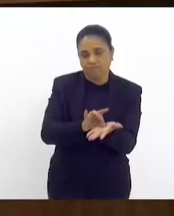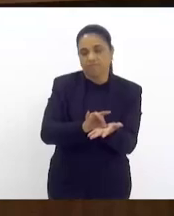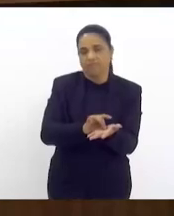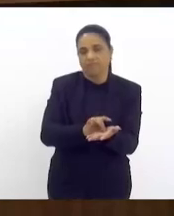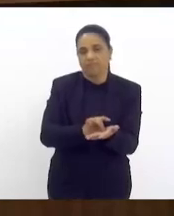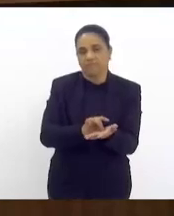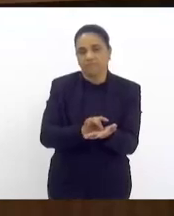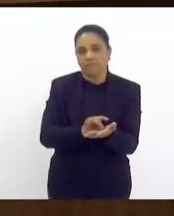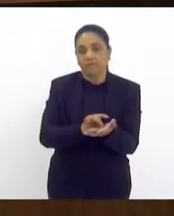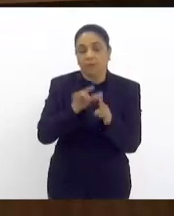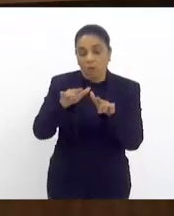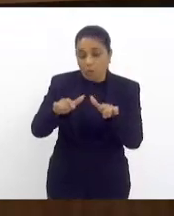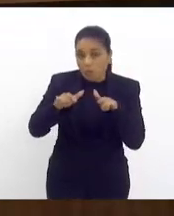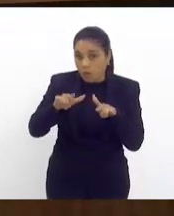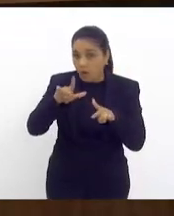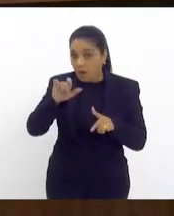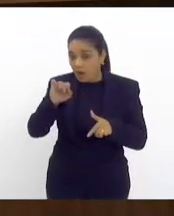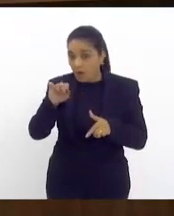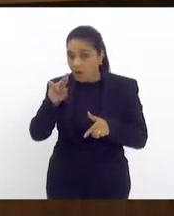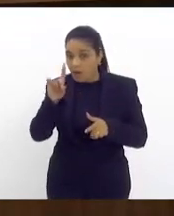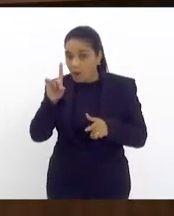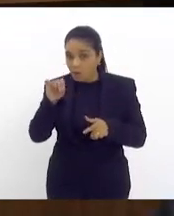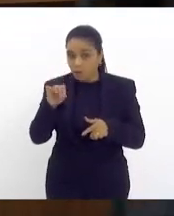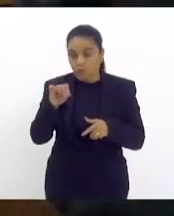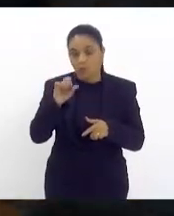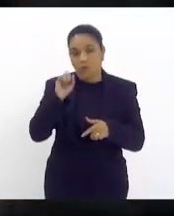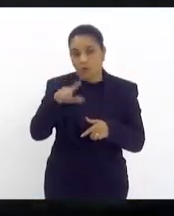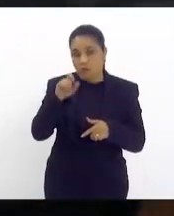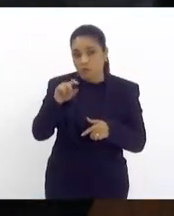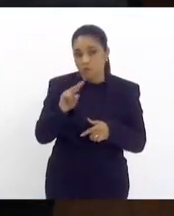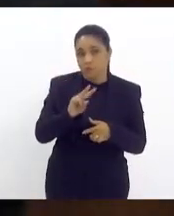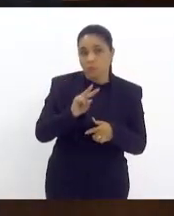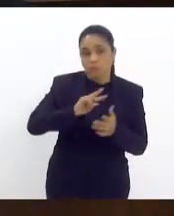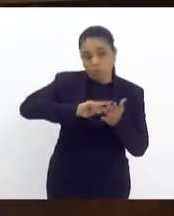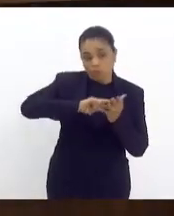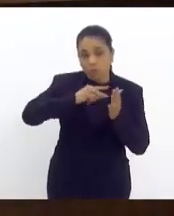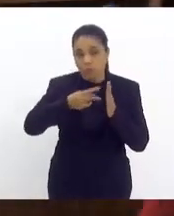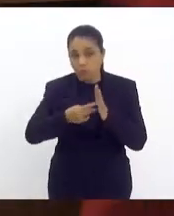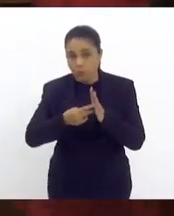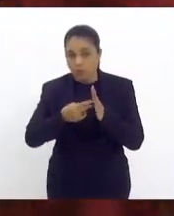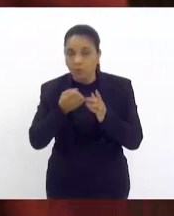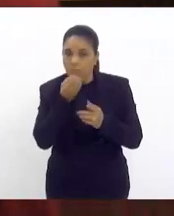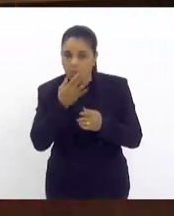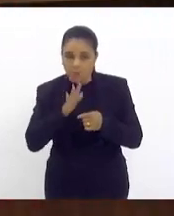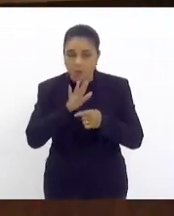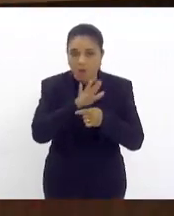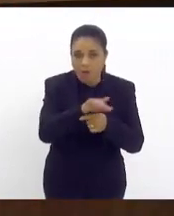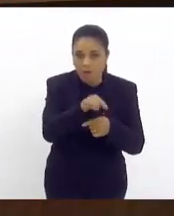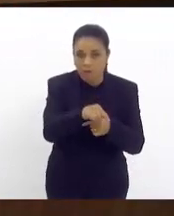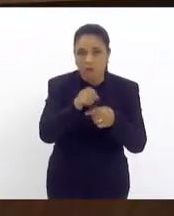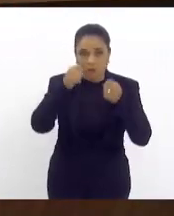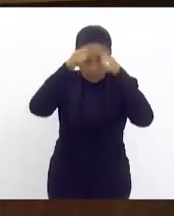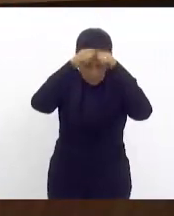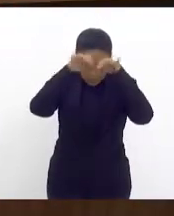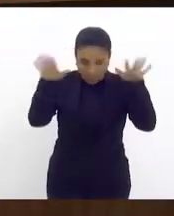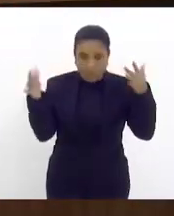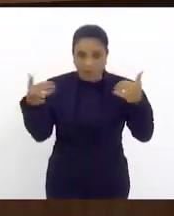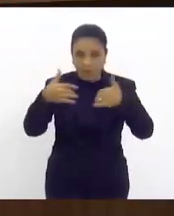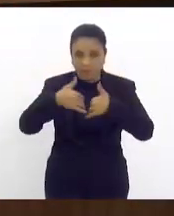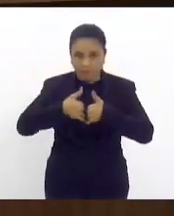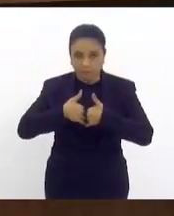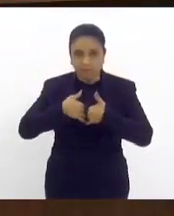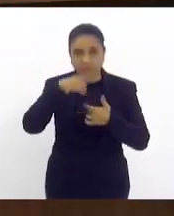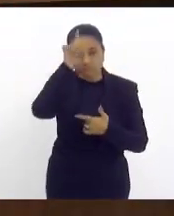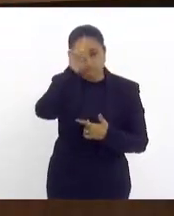o laudo Azul tem um duplo benefício gabilizar para as pessoas dentro do espectro autista o exercício